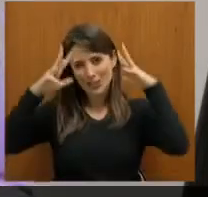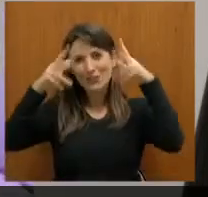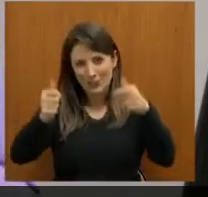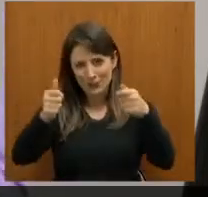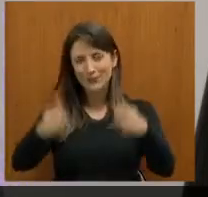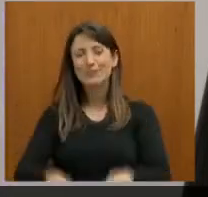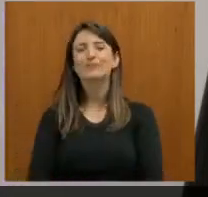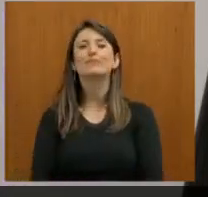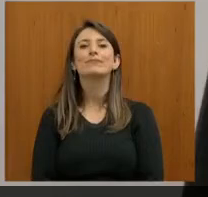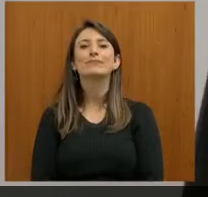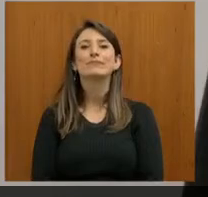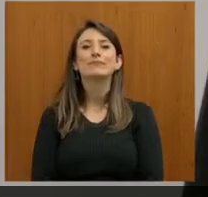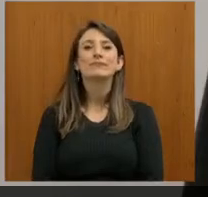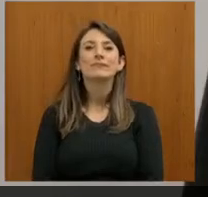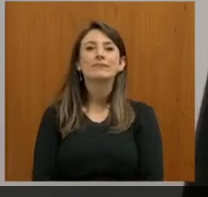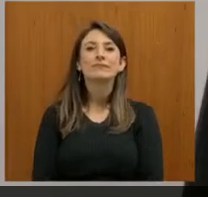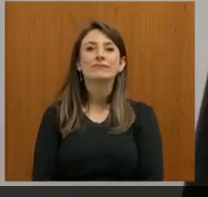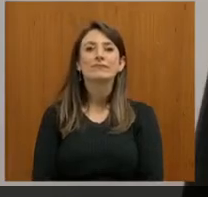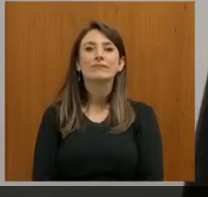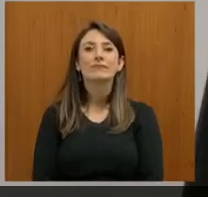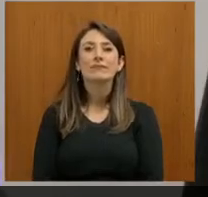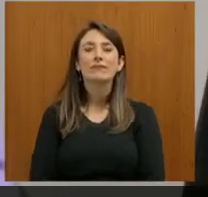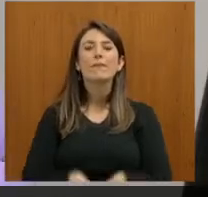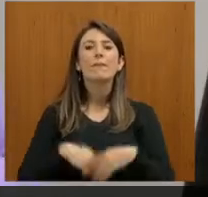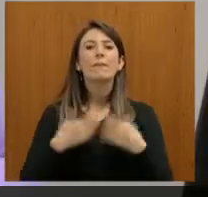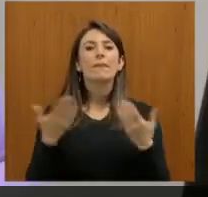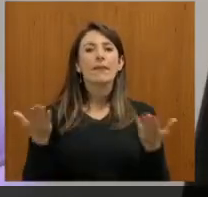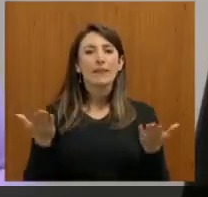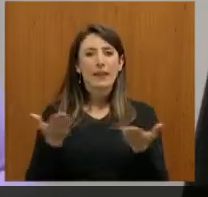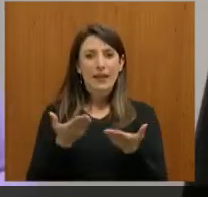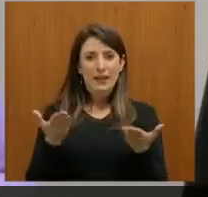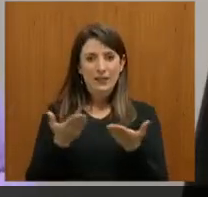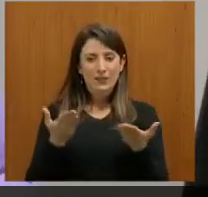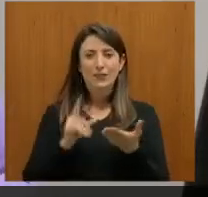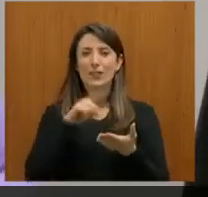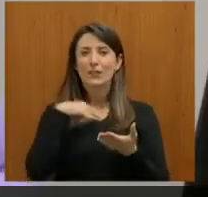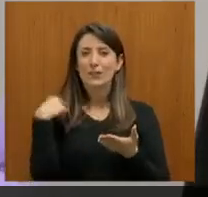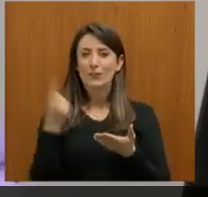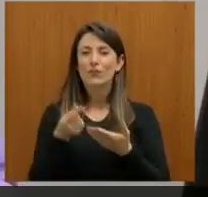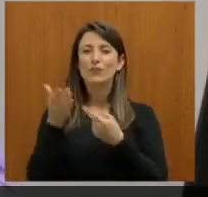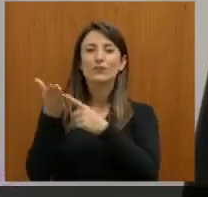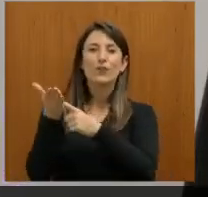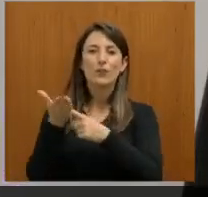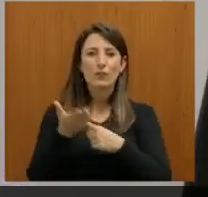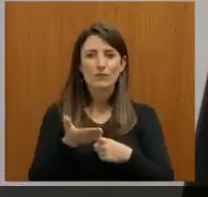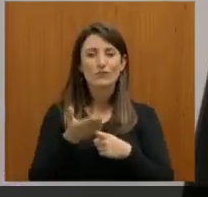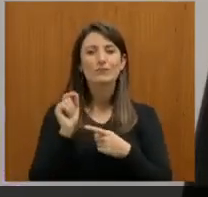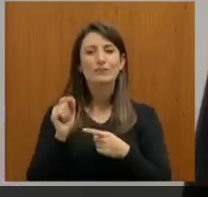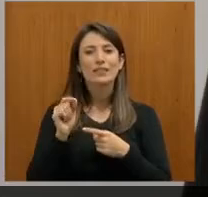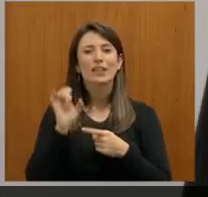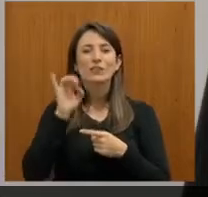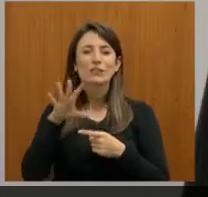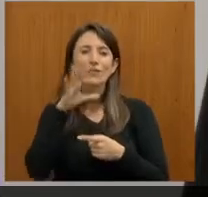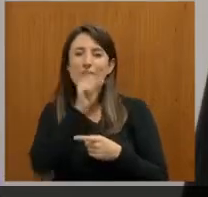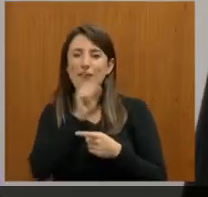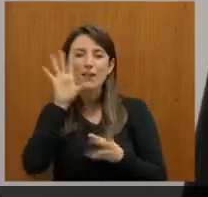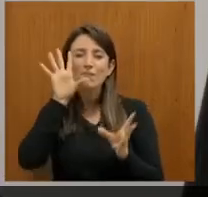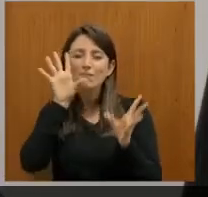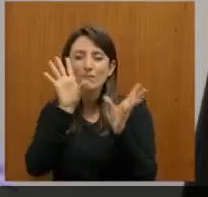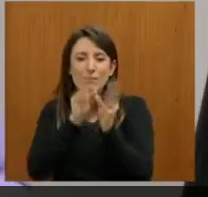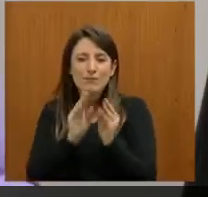agora nós vamos passar a palavra para as Breves considerações